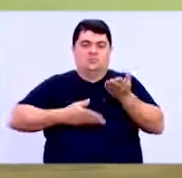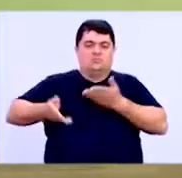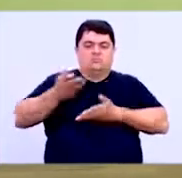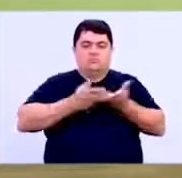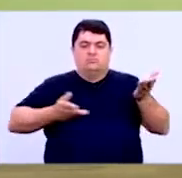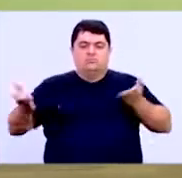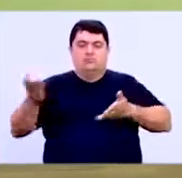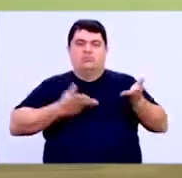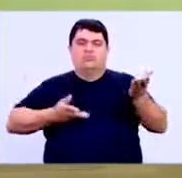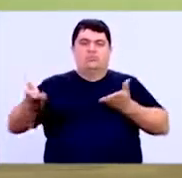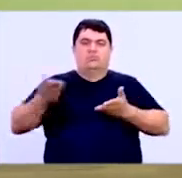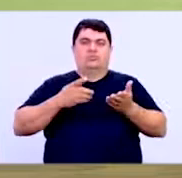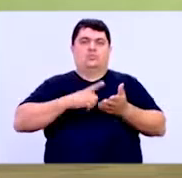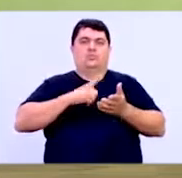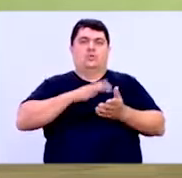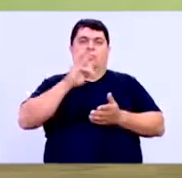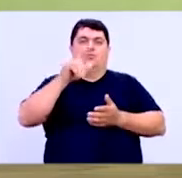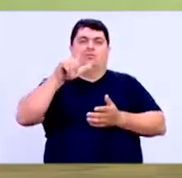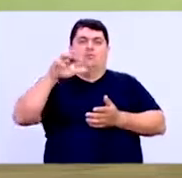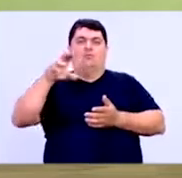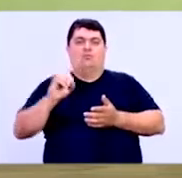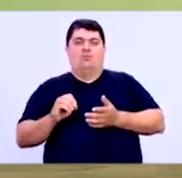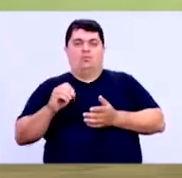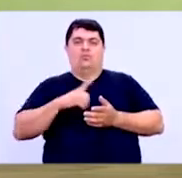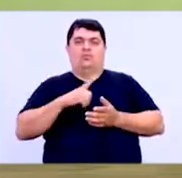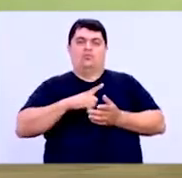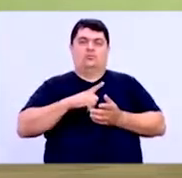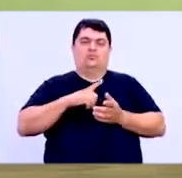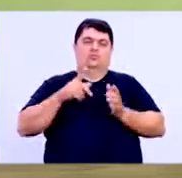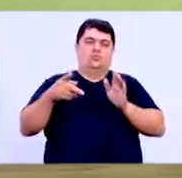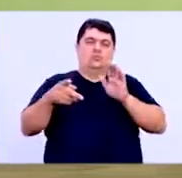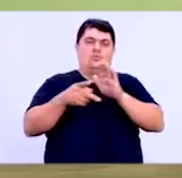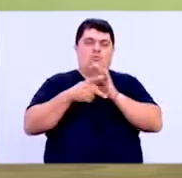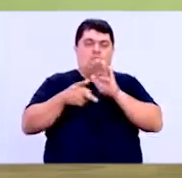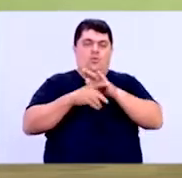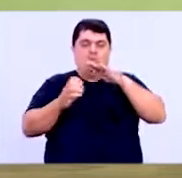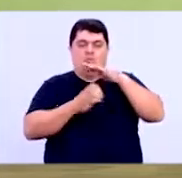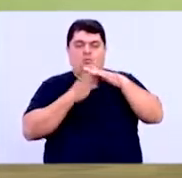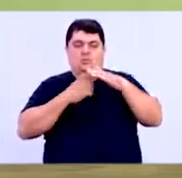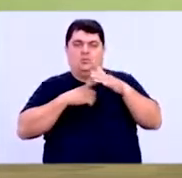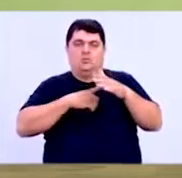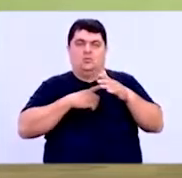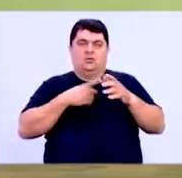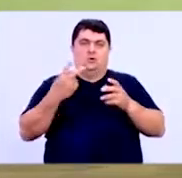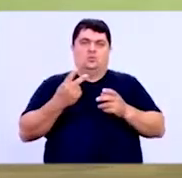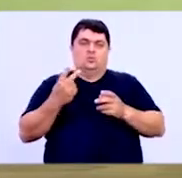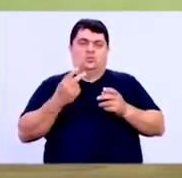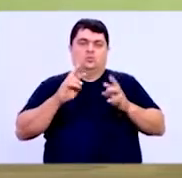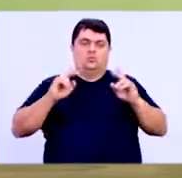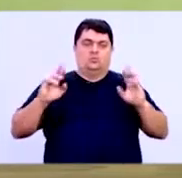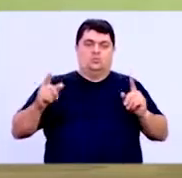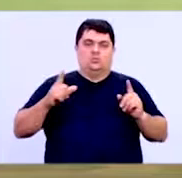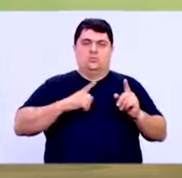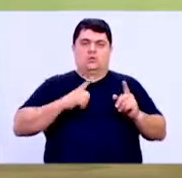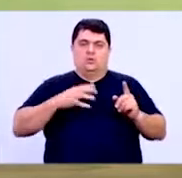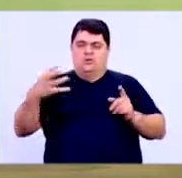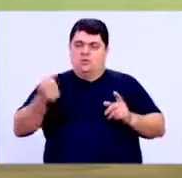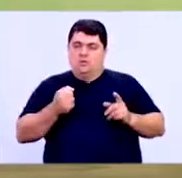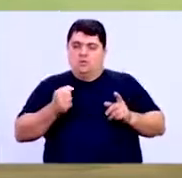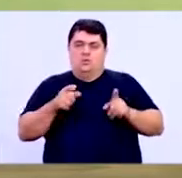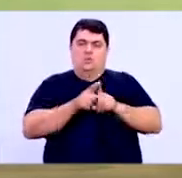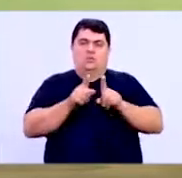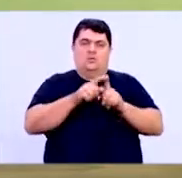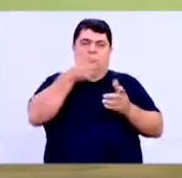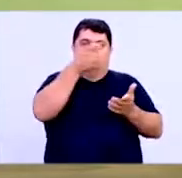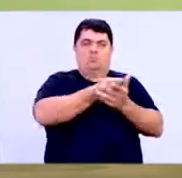empresas. Constitui o fluxo contínuo, chamado fluxo de caixa. Esse fluxo tem duas naturezas distintas, seja o recebimento ou